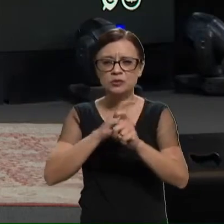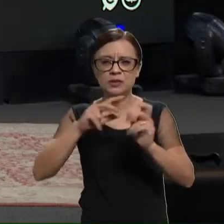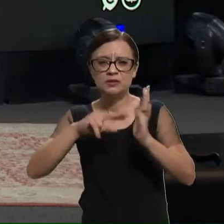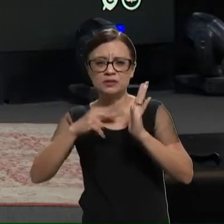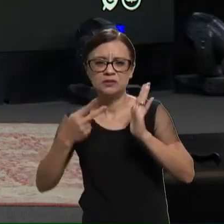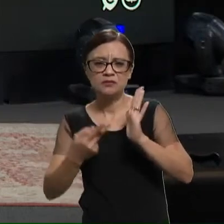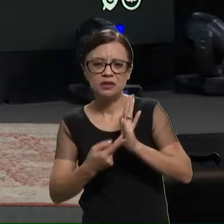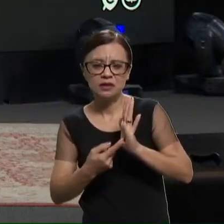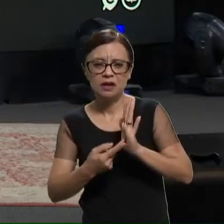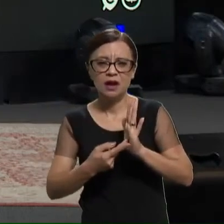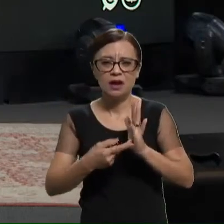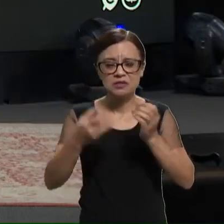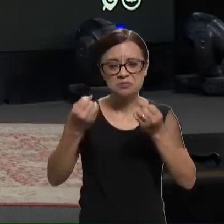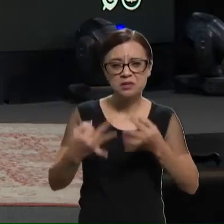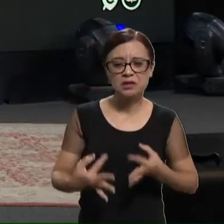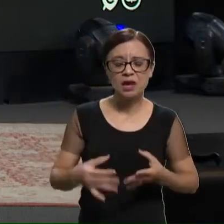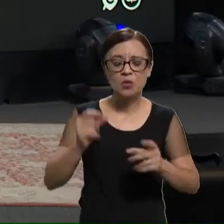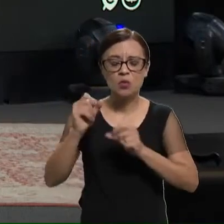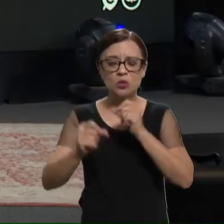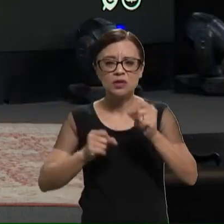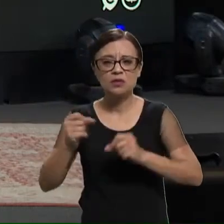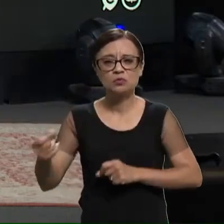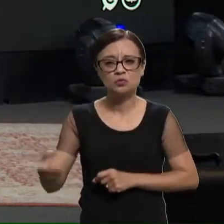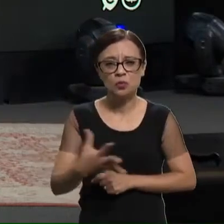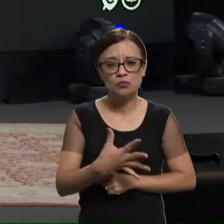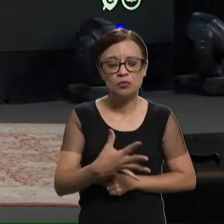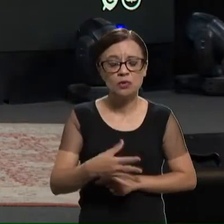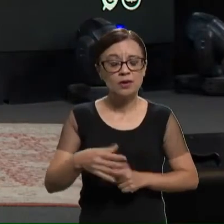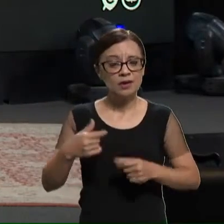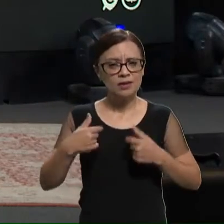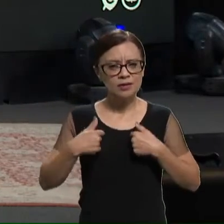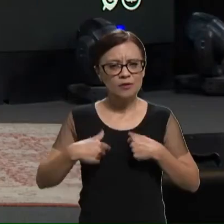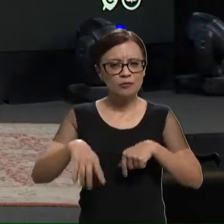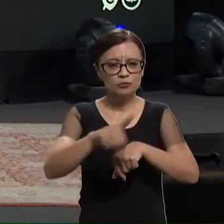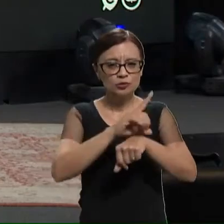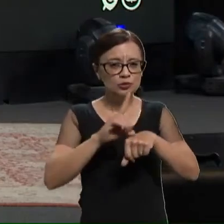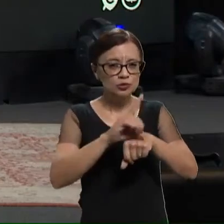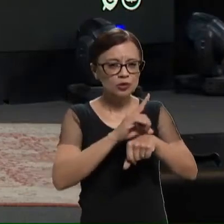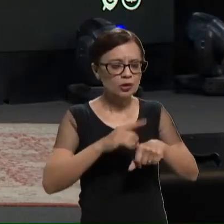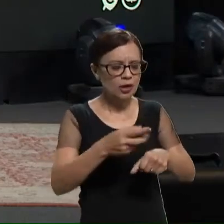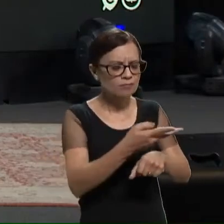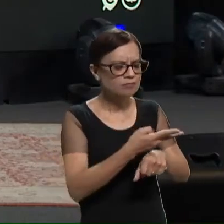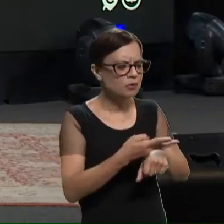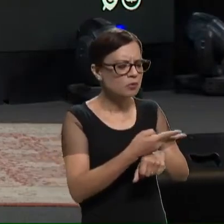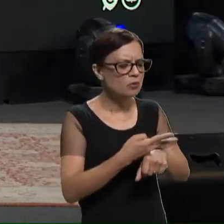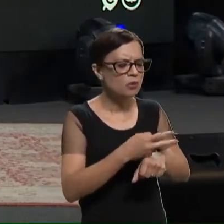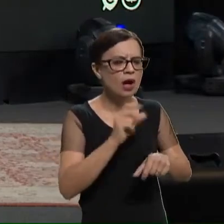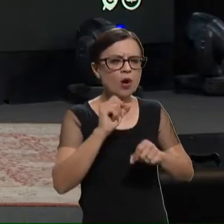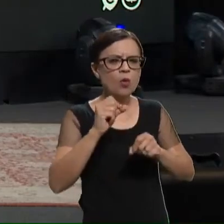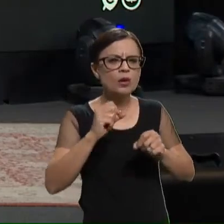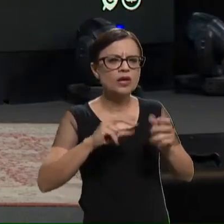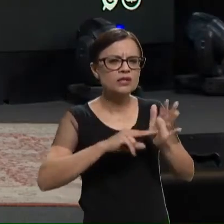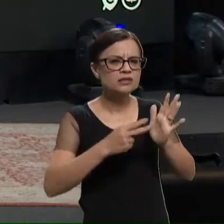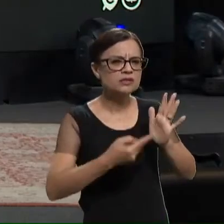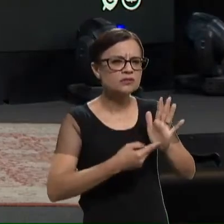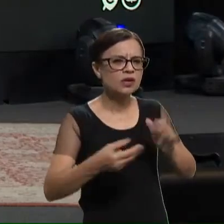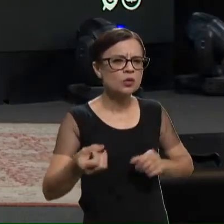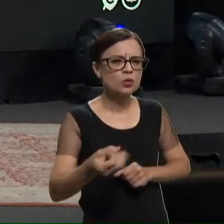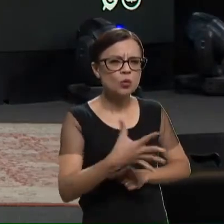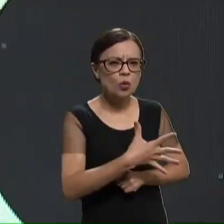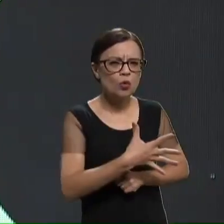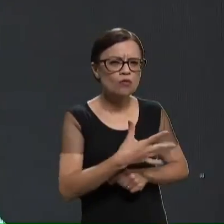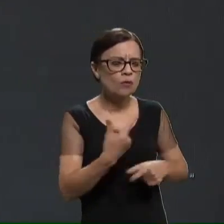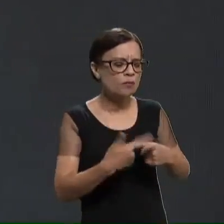tentar explicar aquilo que de fato é o novo. E eu fui para o dicionário tentar procurar algum sinônimo da palavra novo